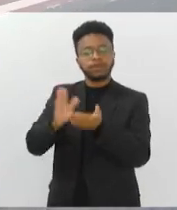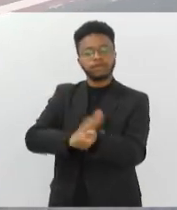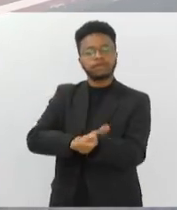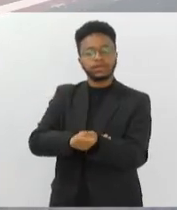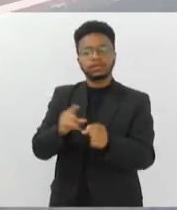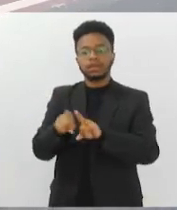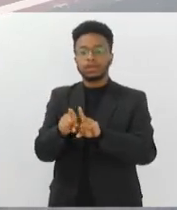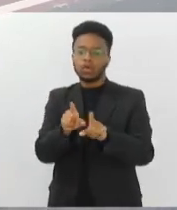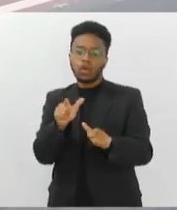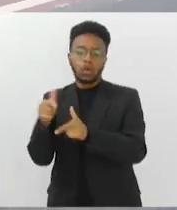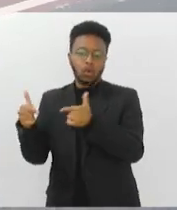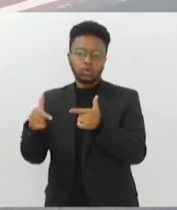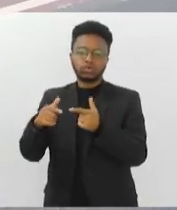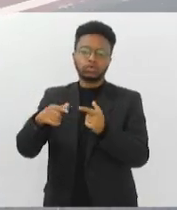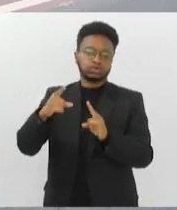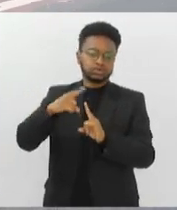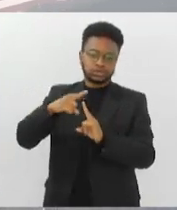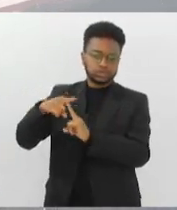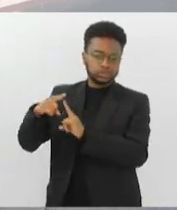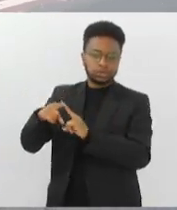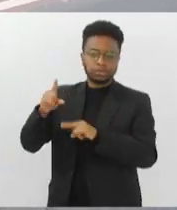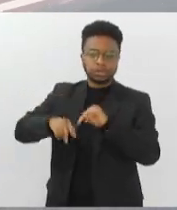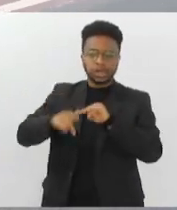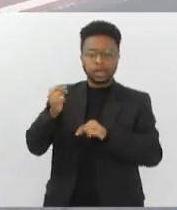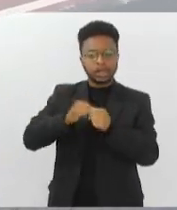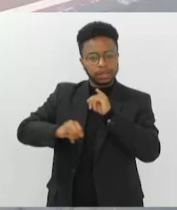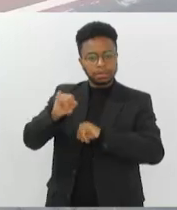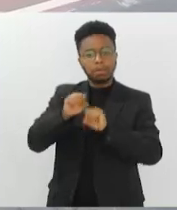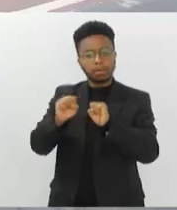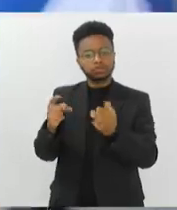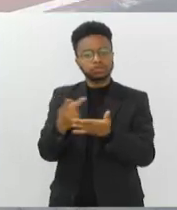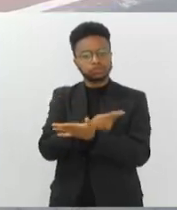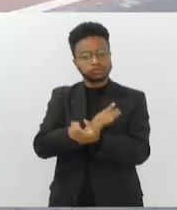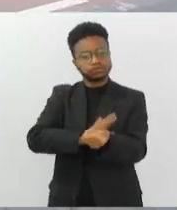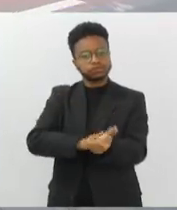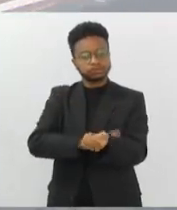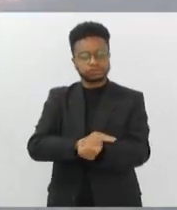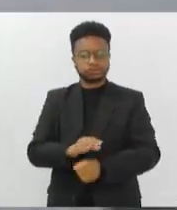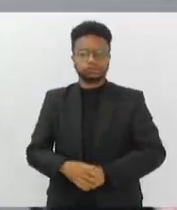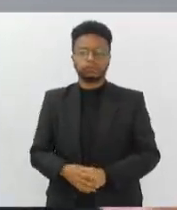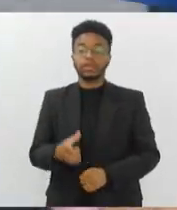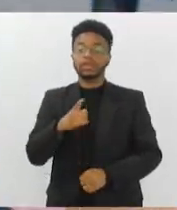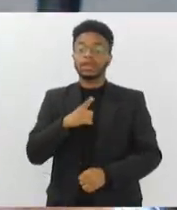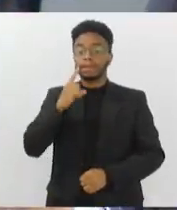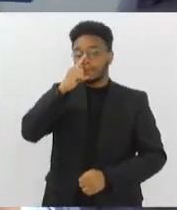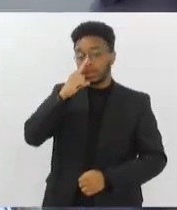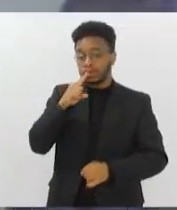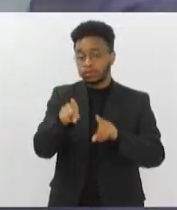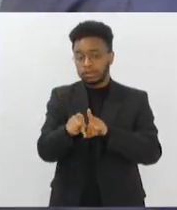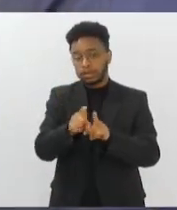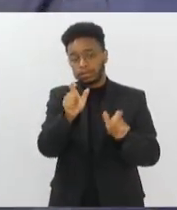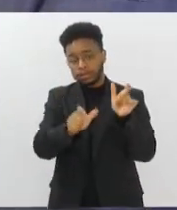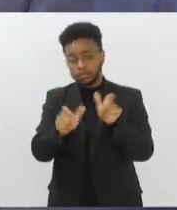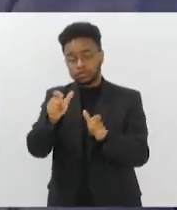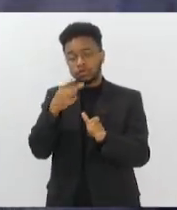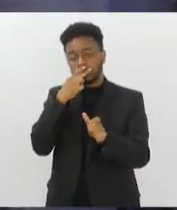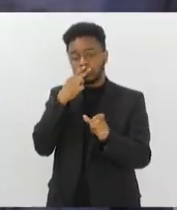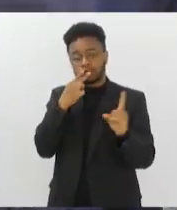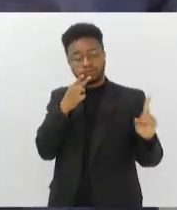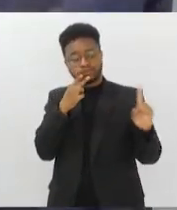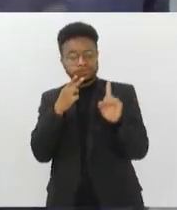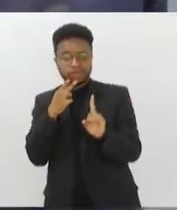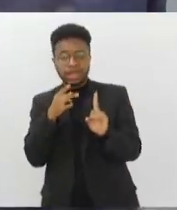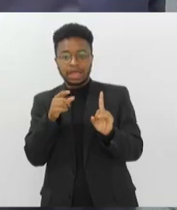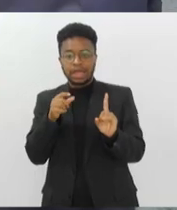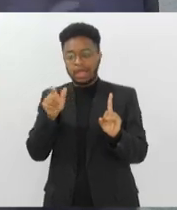outras substâncias no cigarro que também podem gerar dependência química. E há também aqueles riscos para os fumantes passivos, aquelas pessoas que não